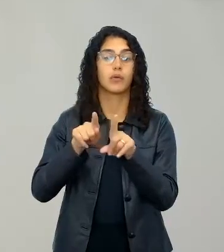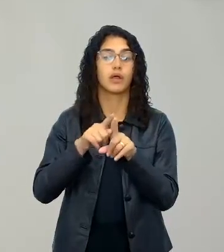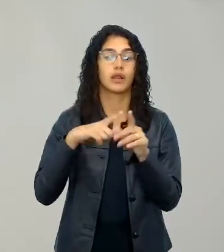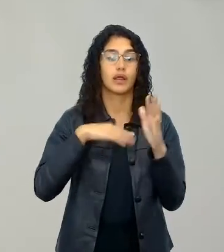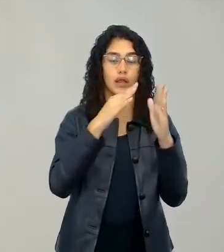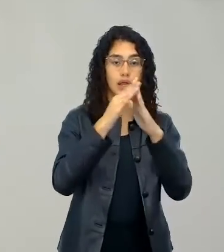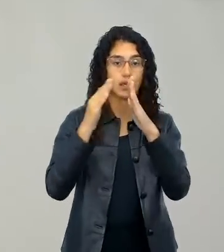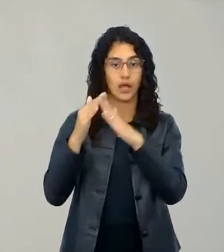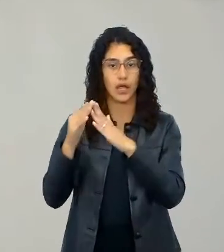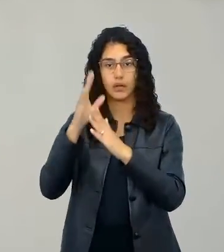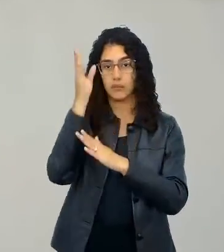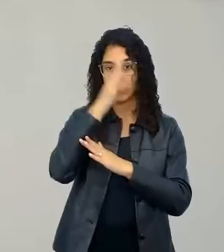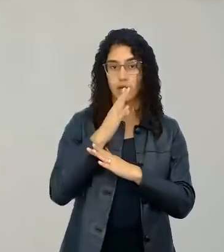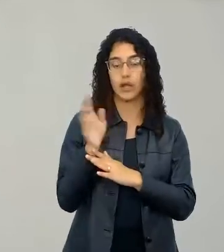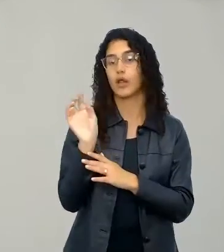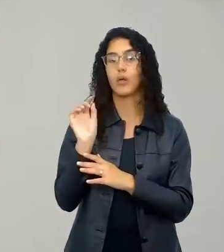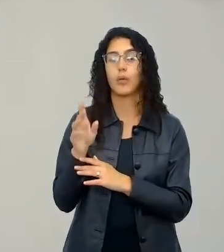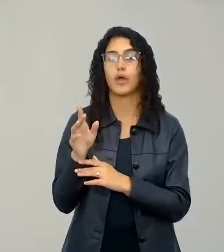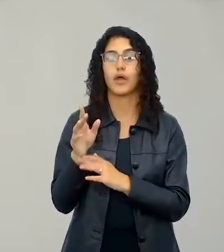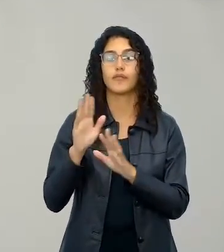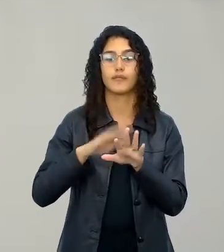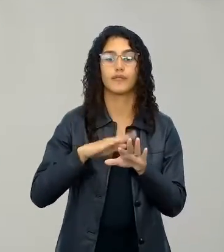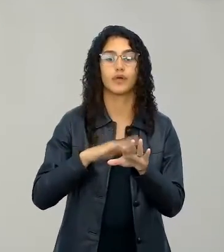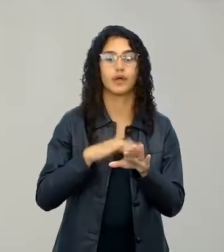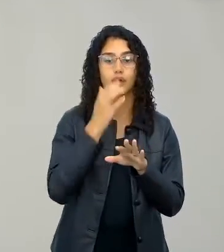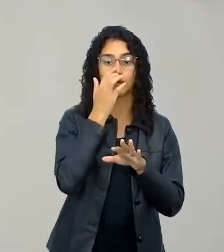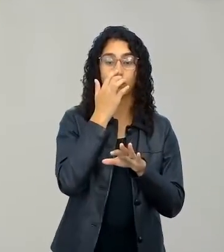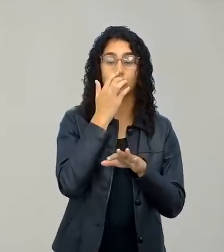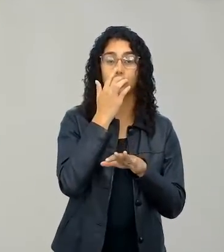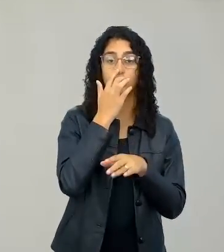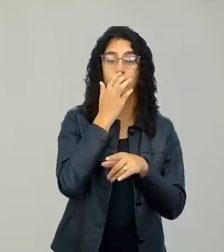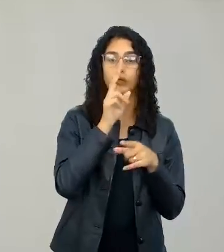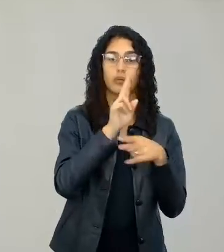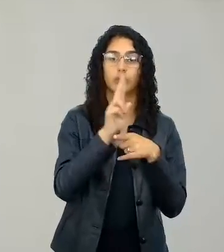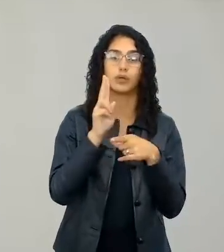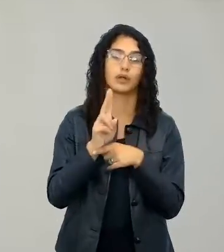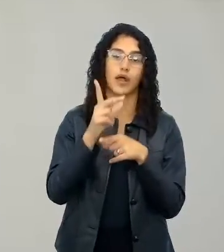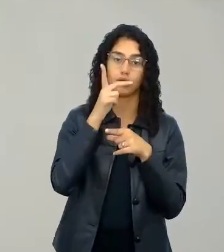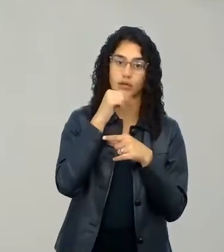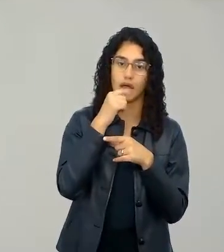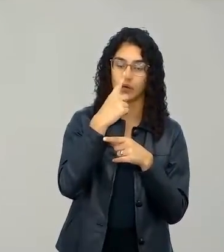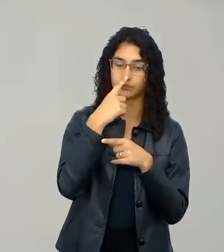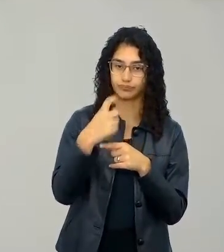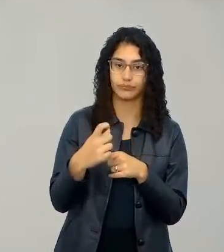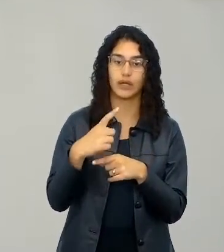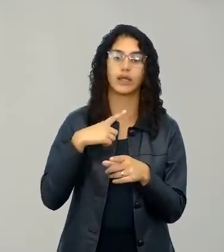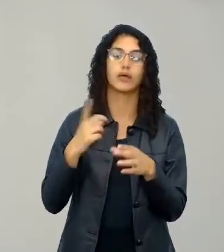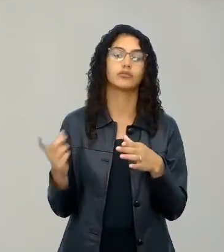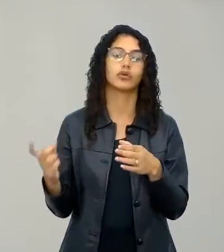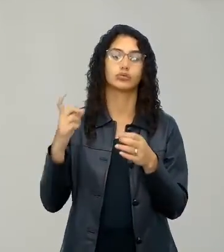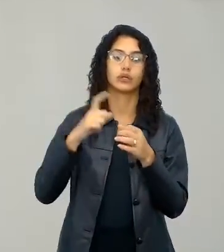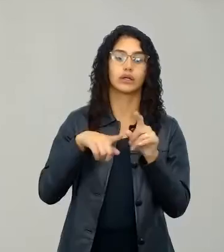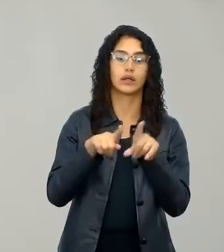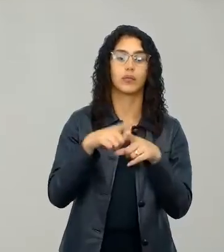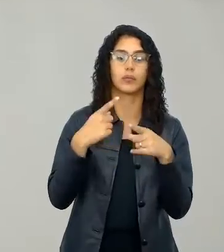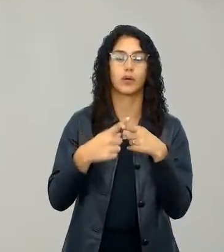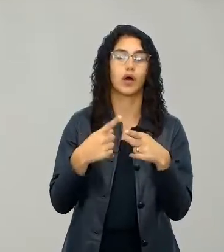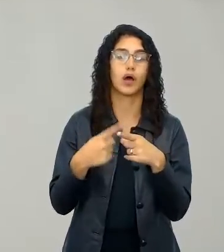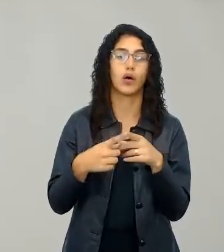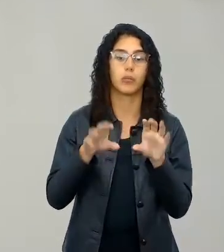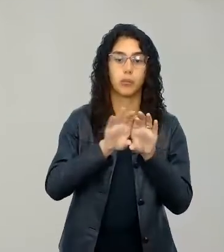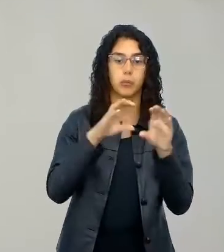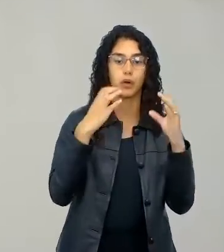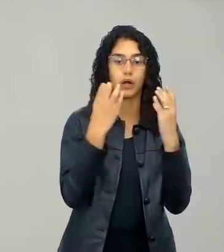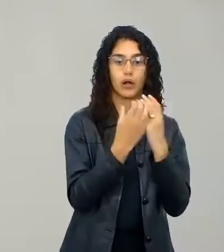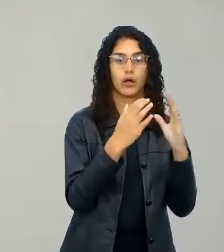residências brasileiras não são contempladas com o tratamento de esgoto. Isso acaba voltando, principalmente numa